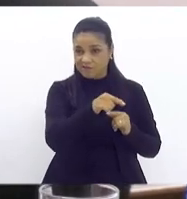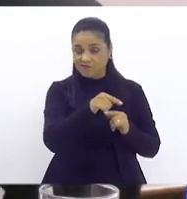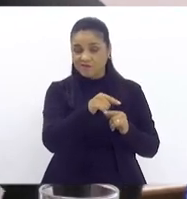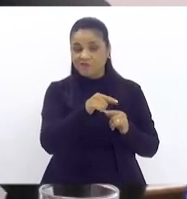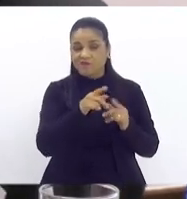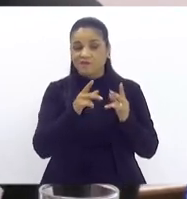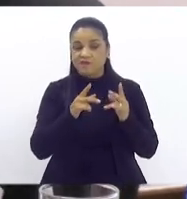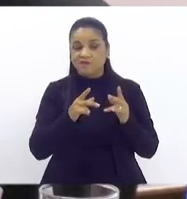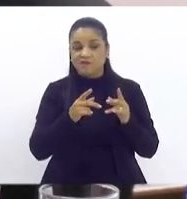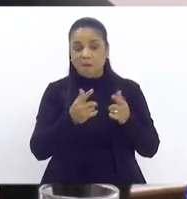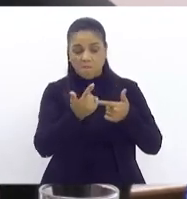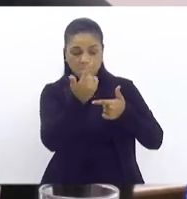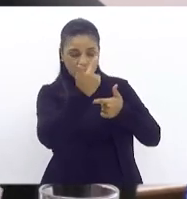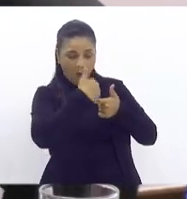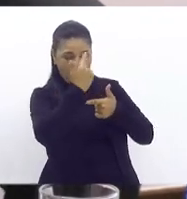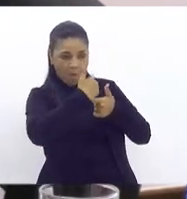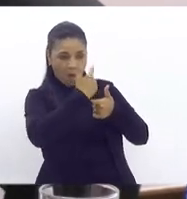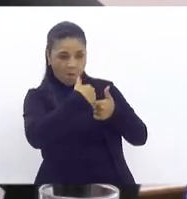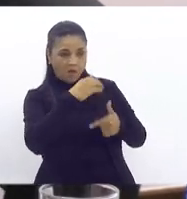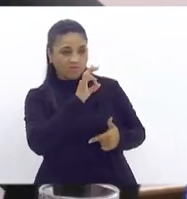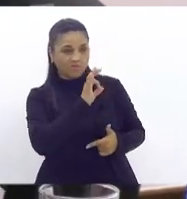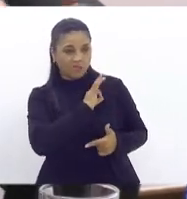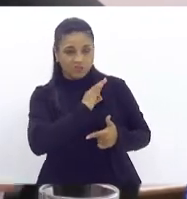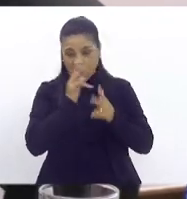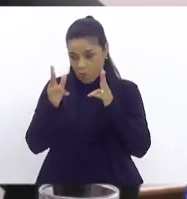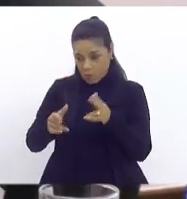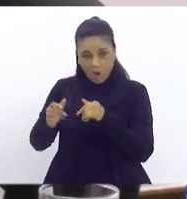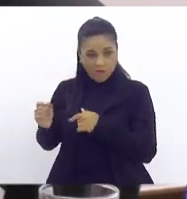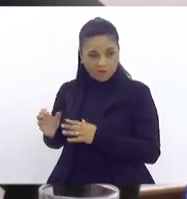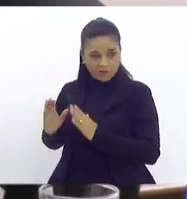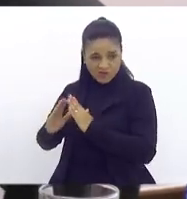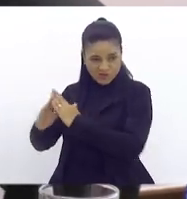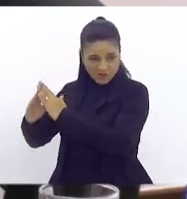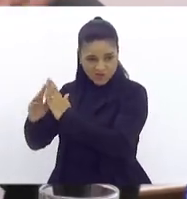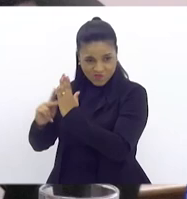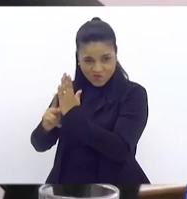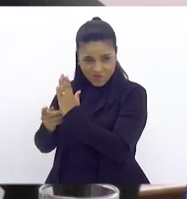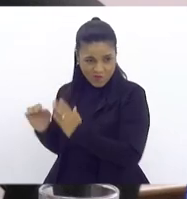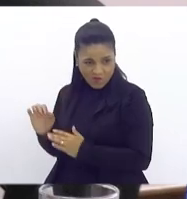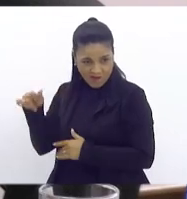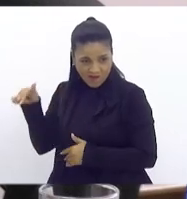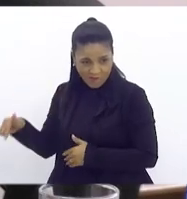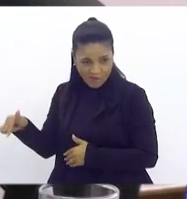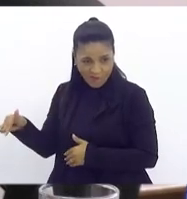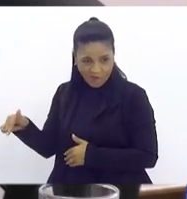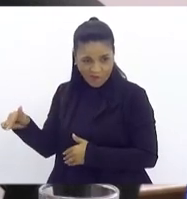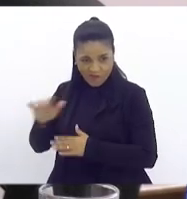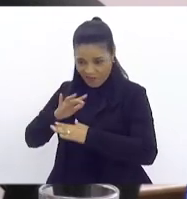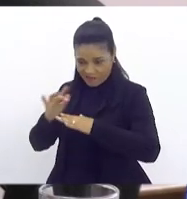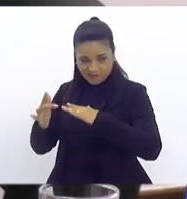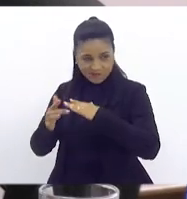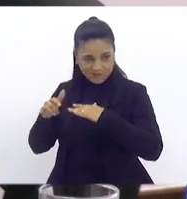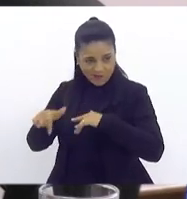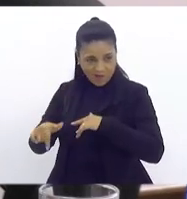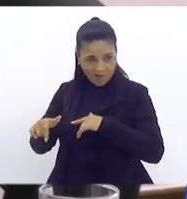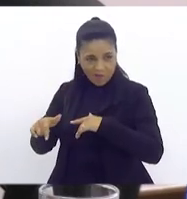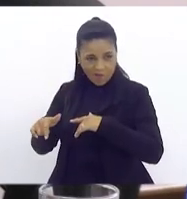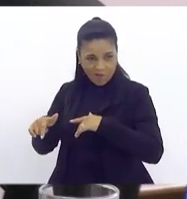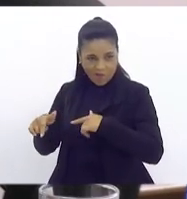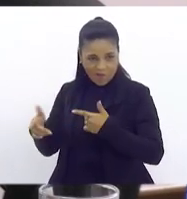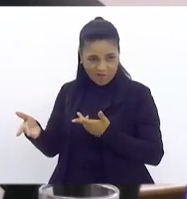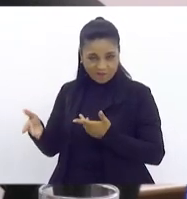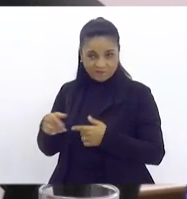pessoas dos condomínios de luxo em São Paulo que sai toda hora na região na na na nas redes sociais tratam um policial